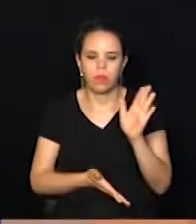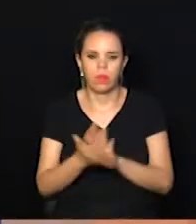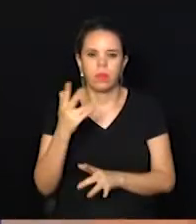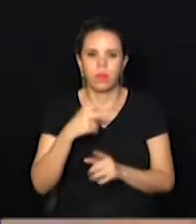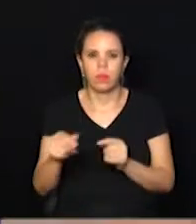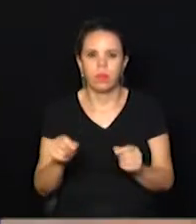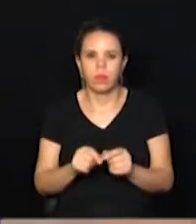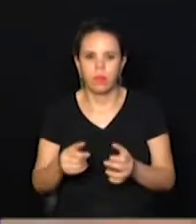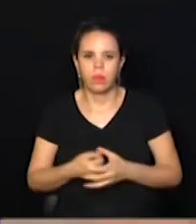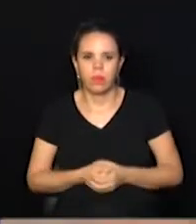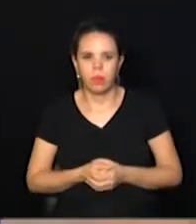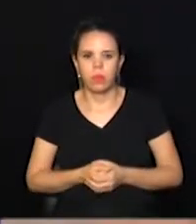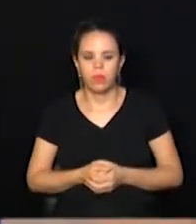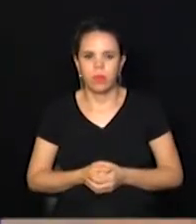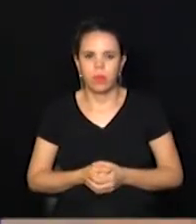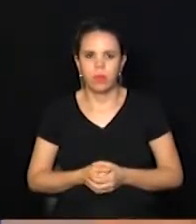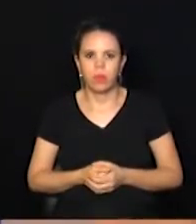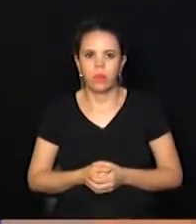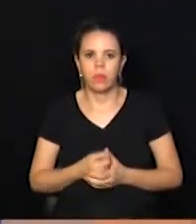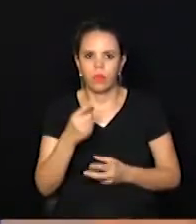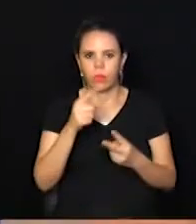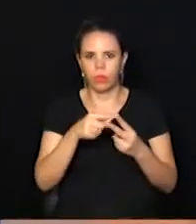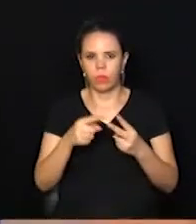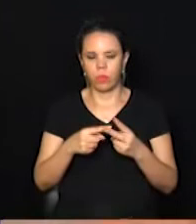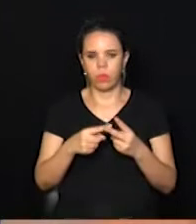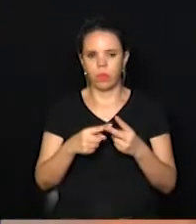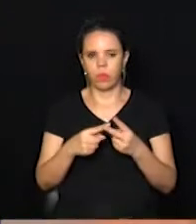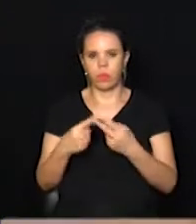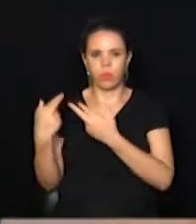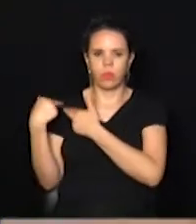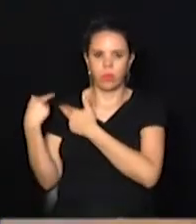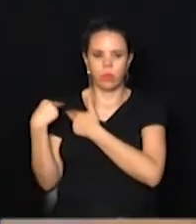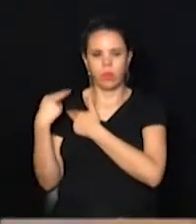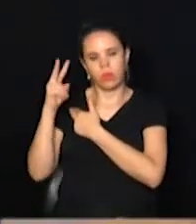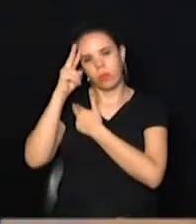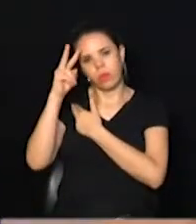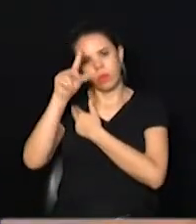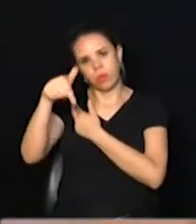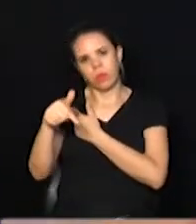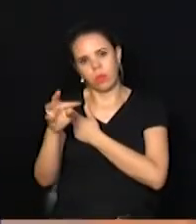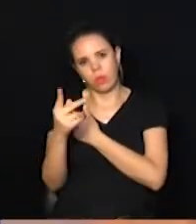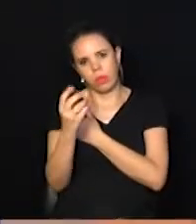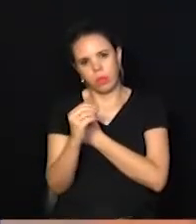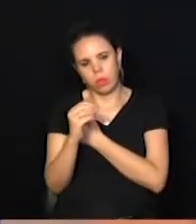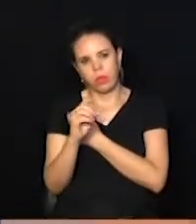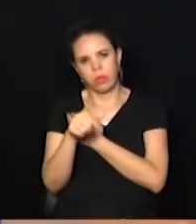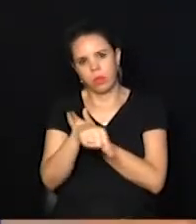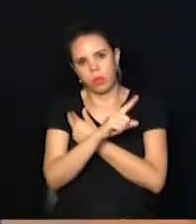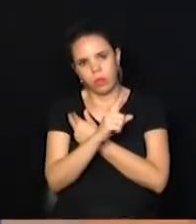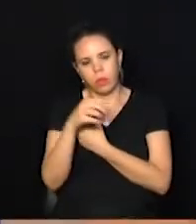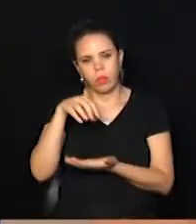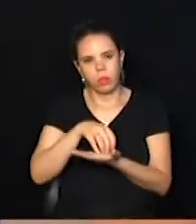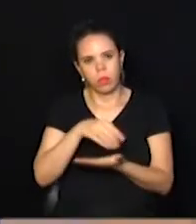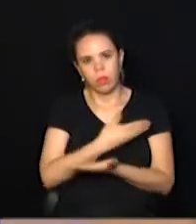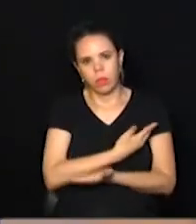evento, a gente estava ali com duas tarefas, o Gerardo deve lembrar disso, porque em seguida o Toninho tinha que ir para a sede da Ponte